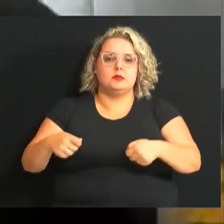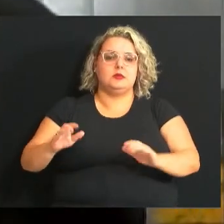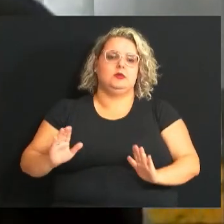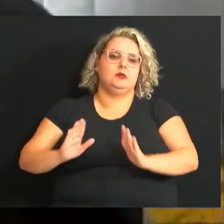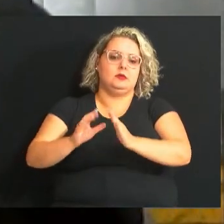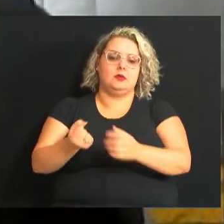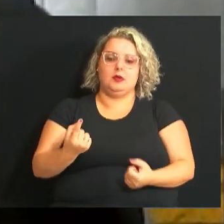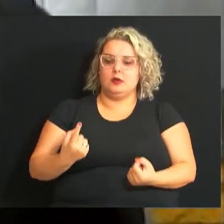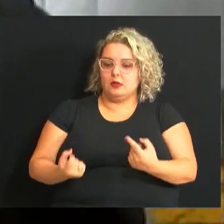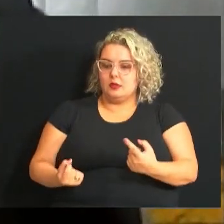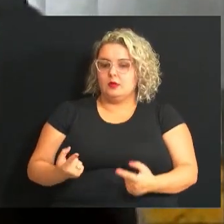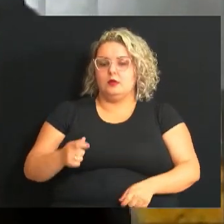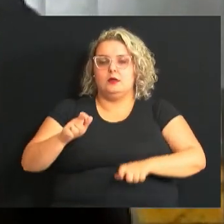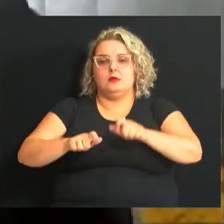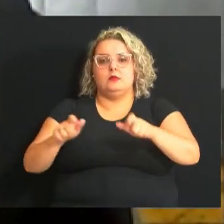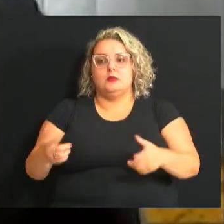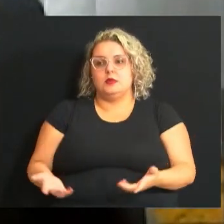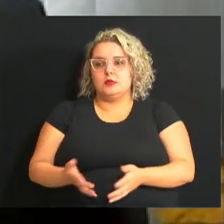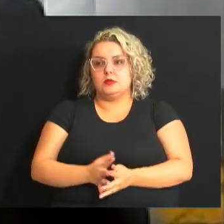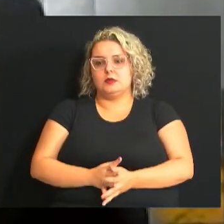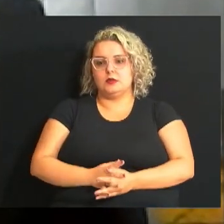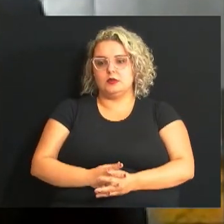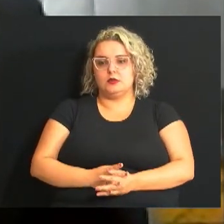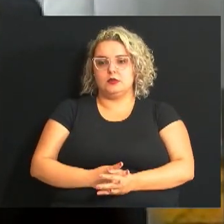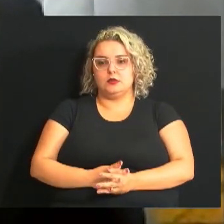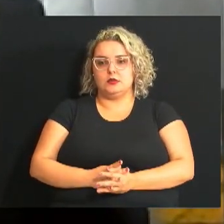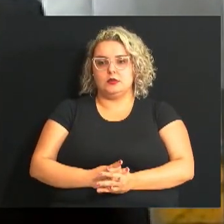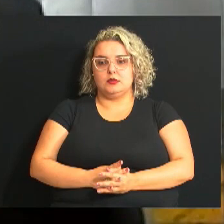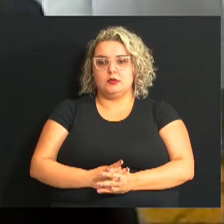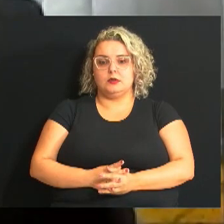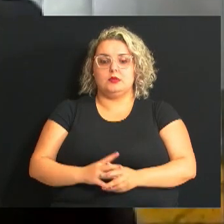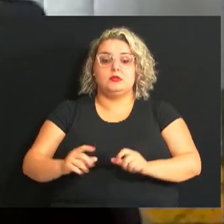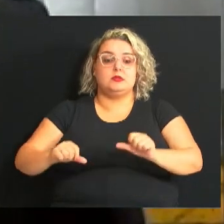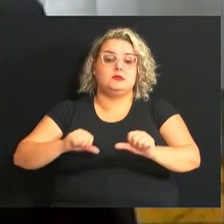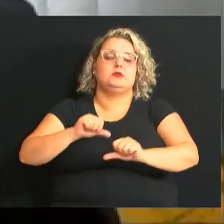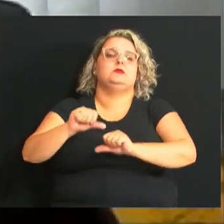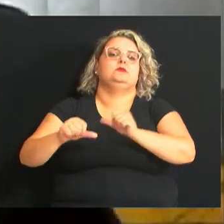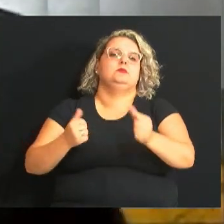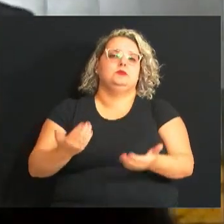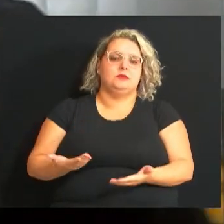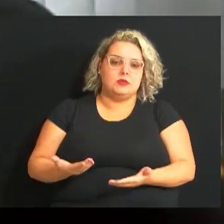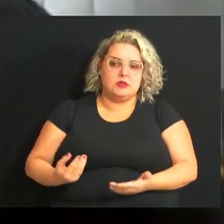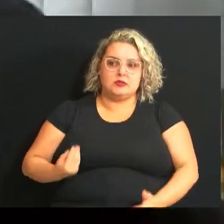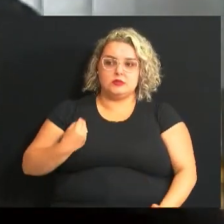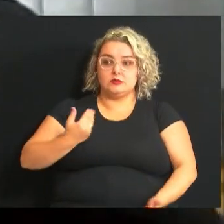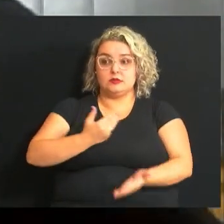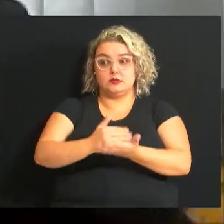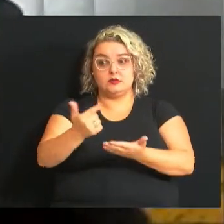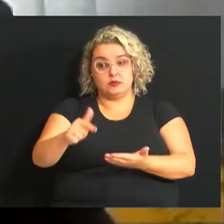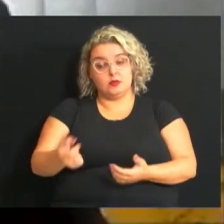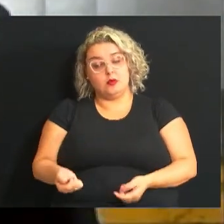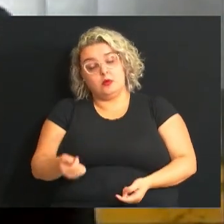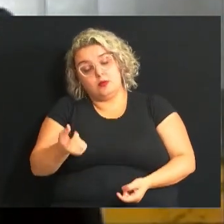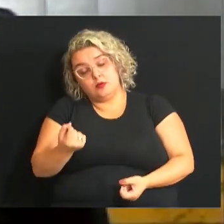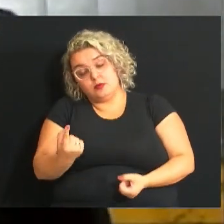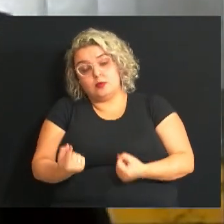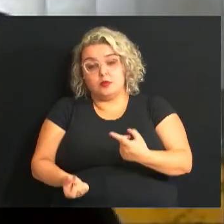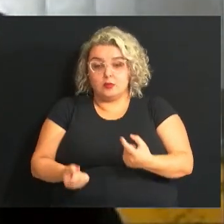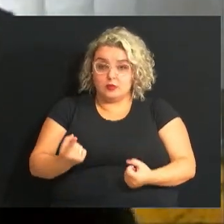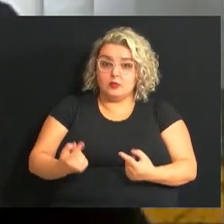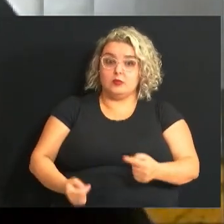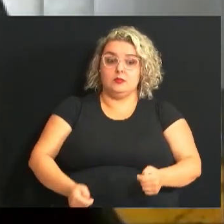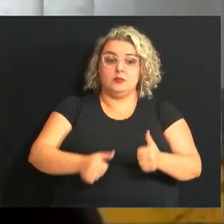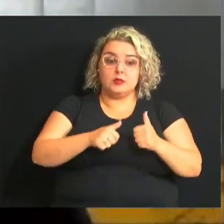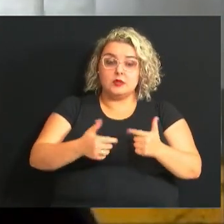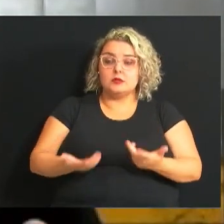pessoas já dão esse start na vida e esses recomeços com algumas vantagens, outras não, mas não é